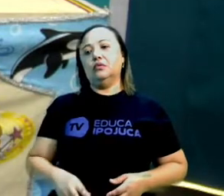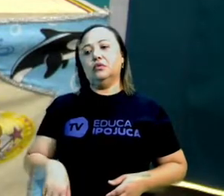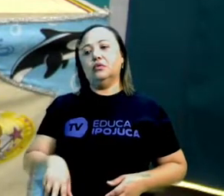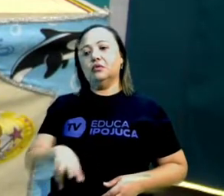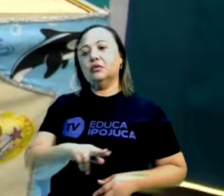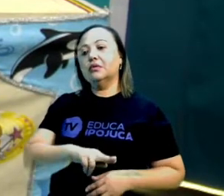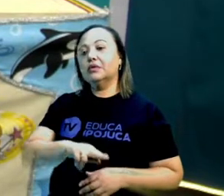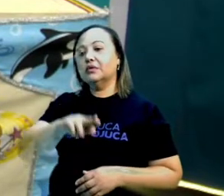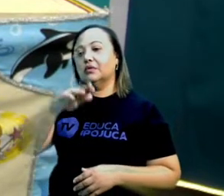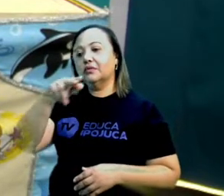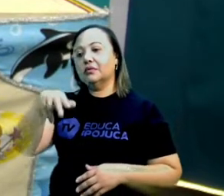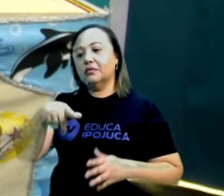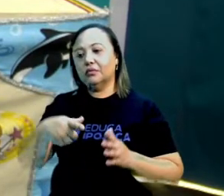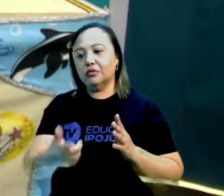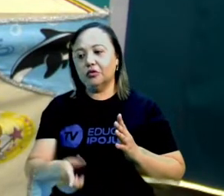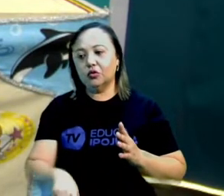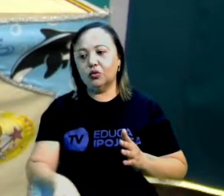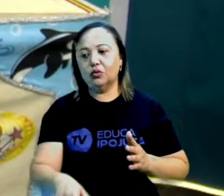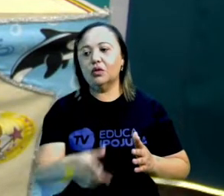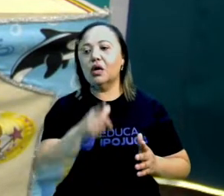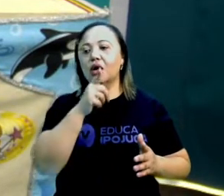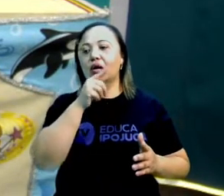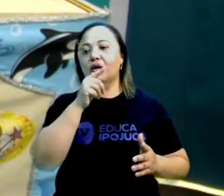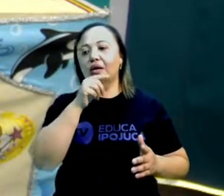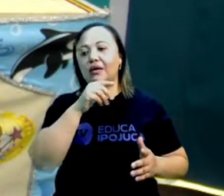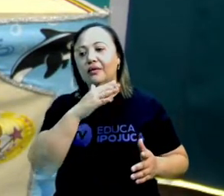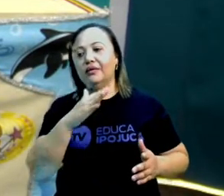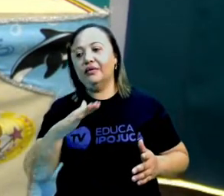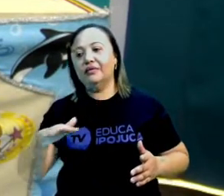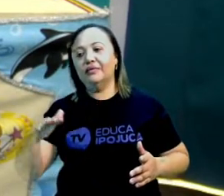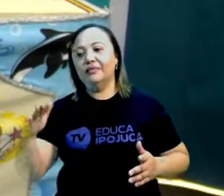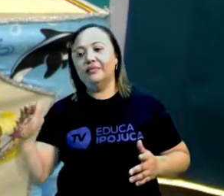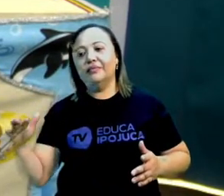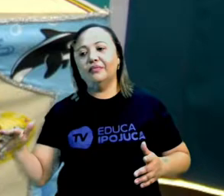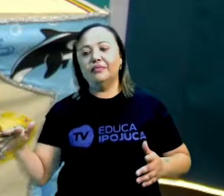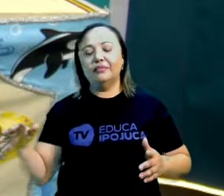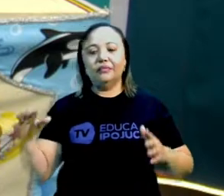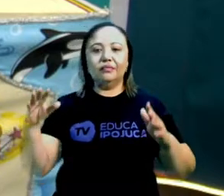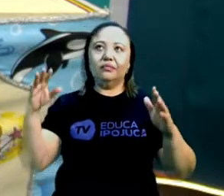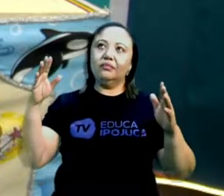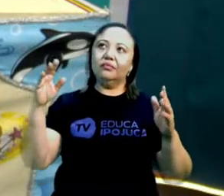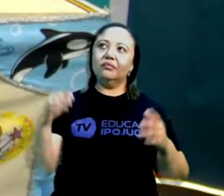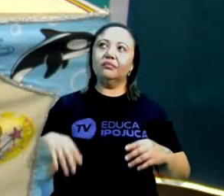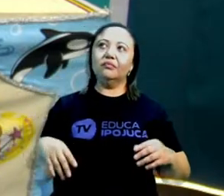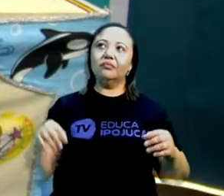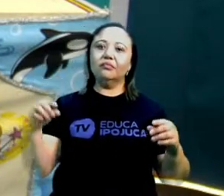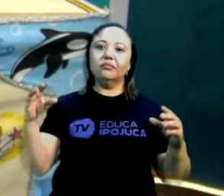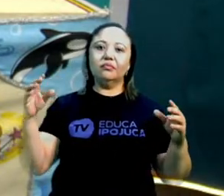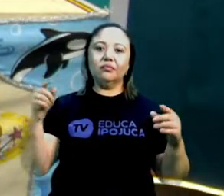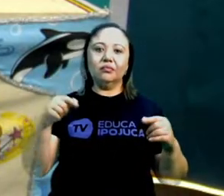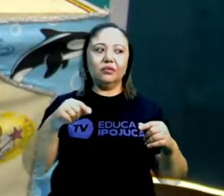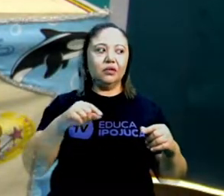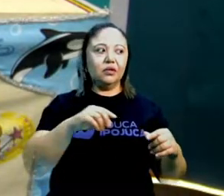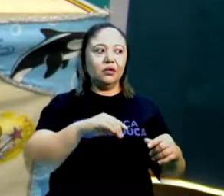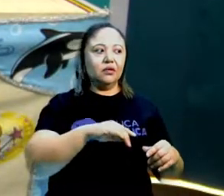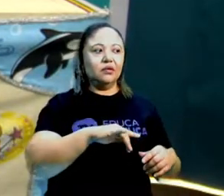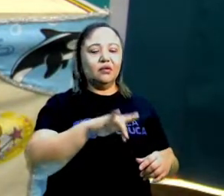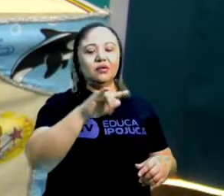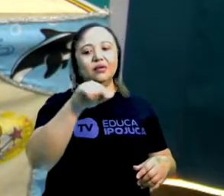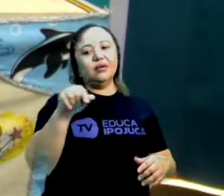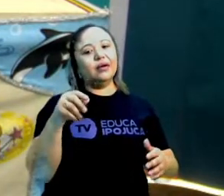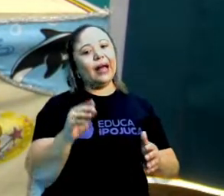jogaram Jonas lá no fundo do mar, leiturinha. Nesse momento, leiturinha, quem